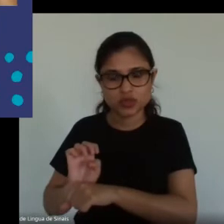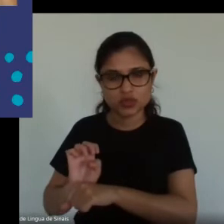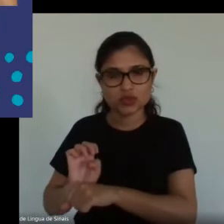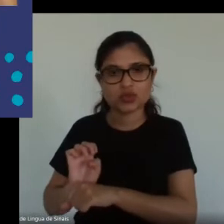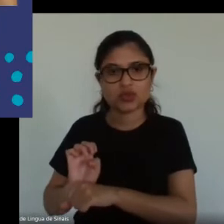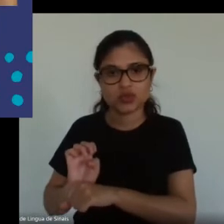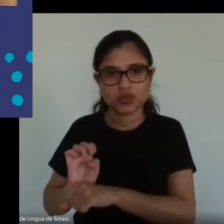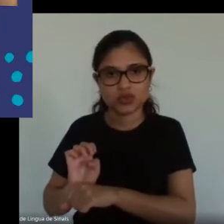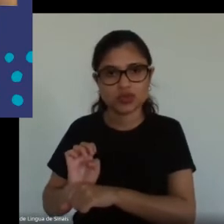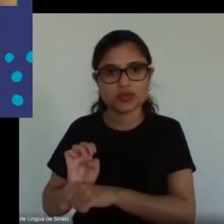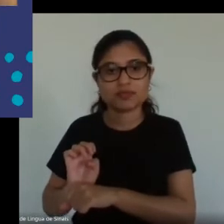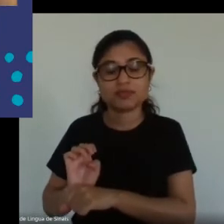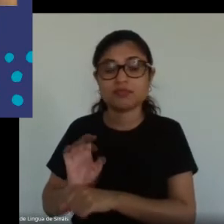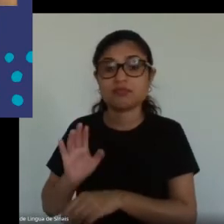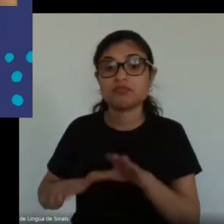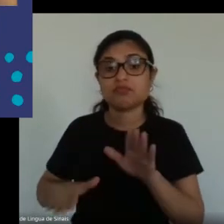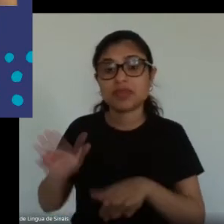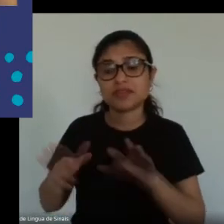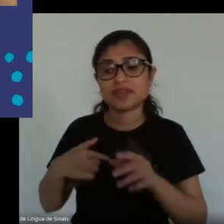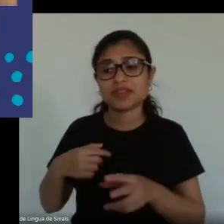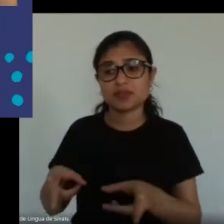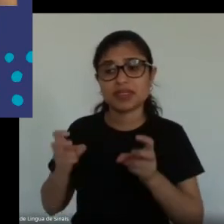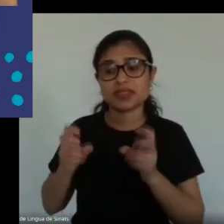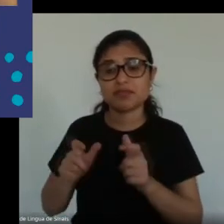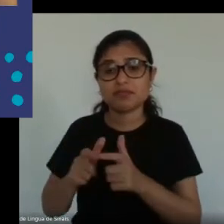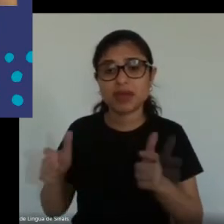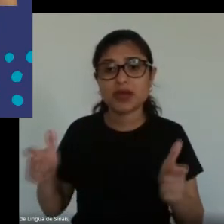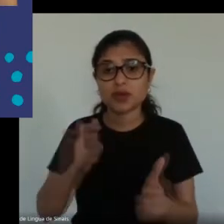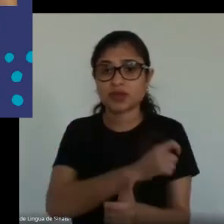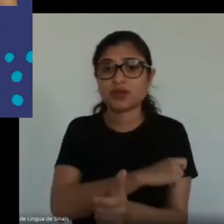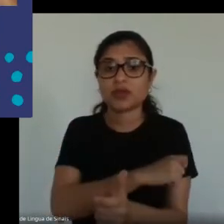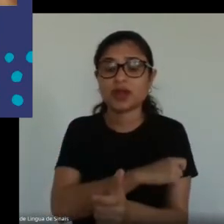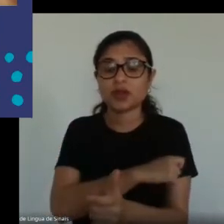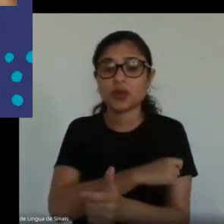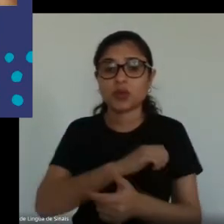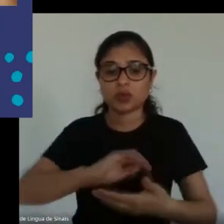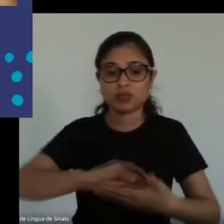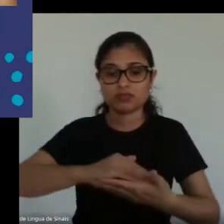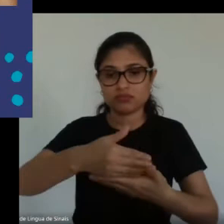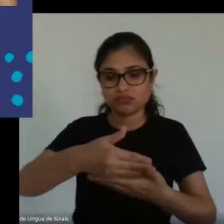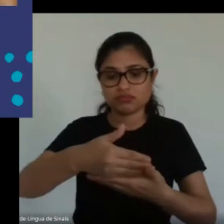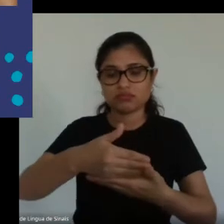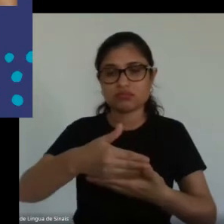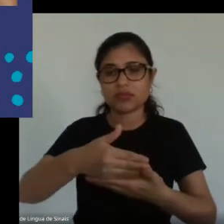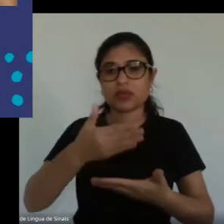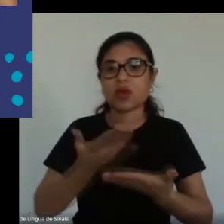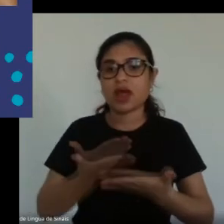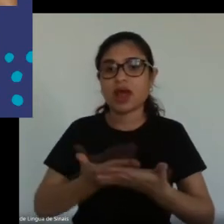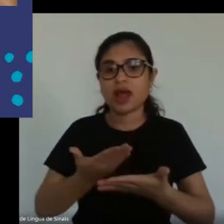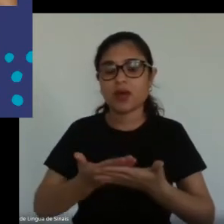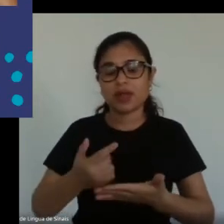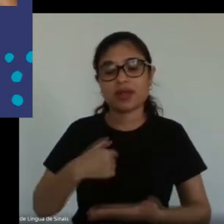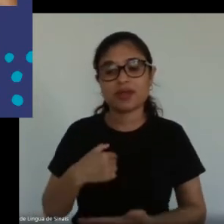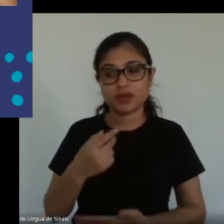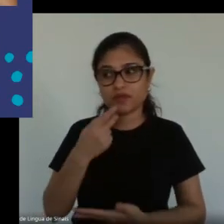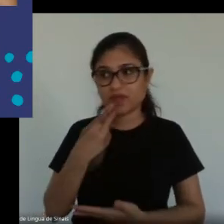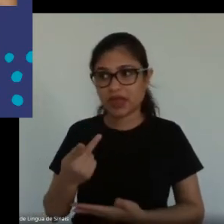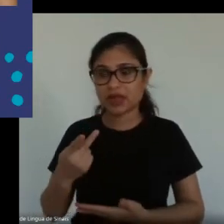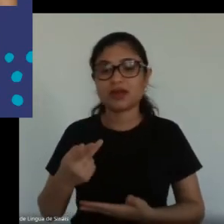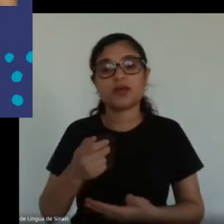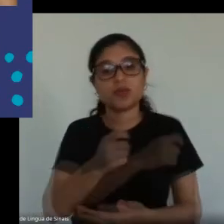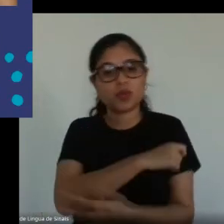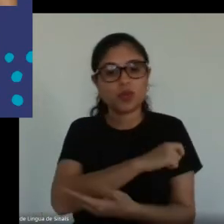comunitária, teórica, eu via que a maior parte dos alunos assistiam aula no computador, sabe? Eu estava falando e eles estavam ali no